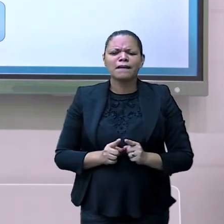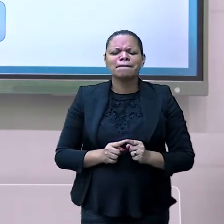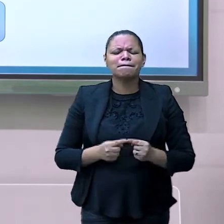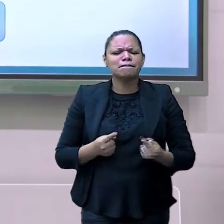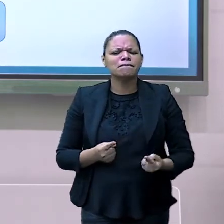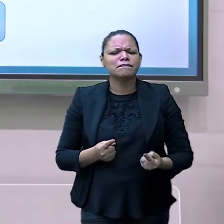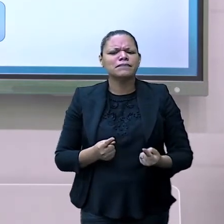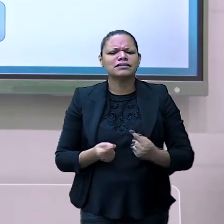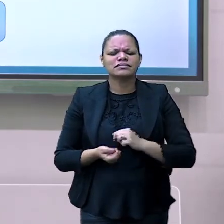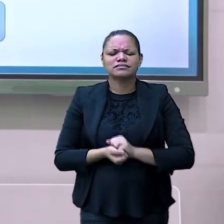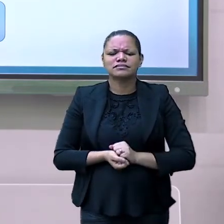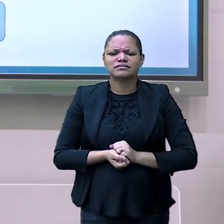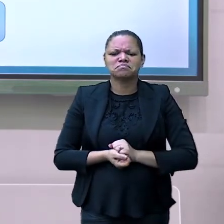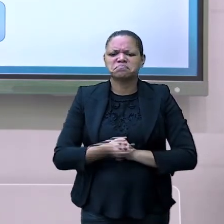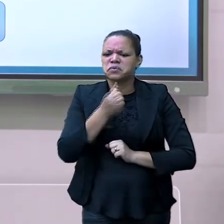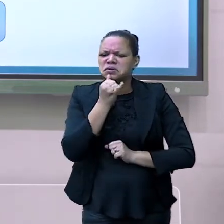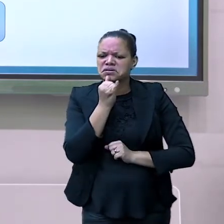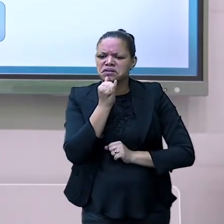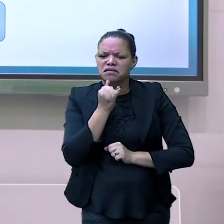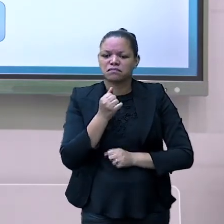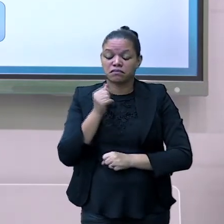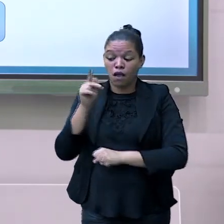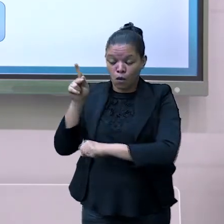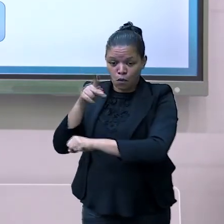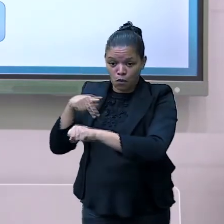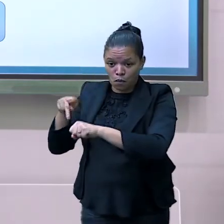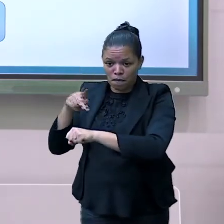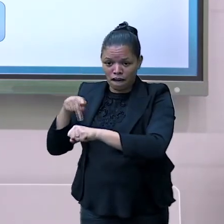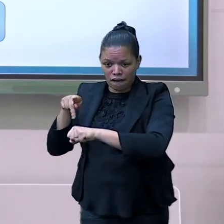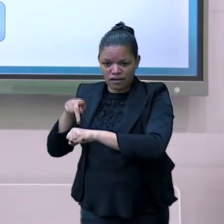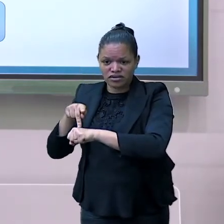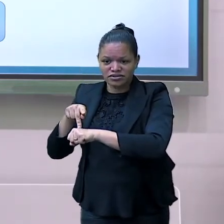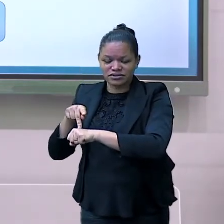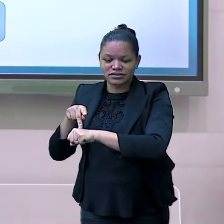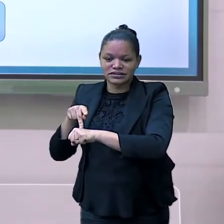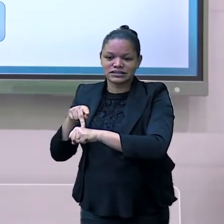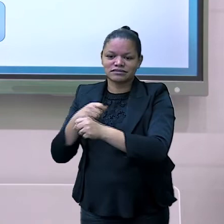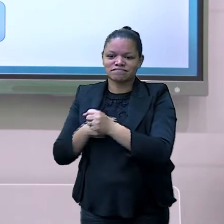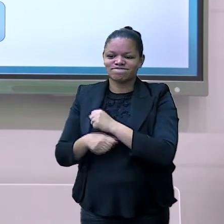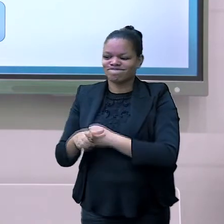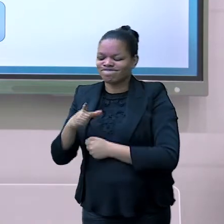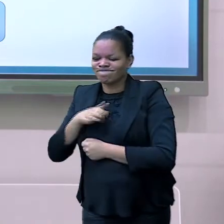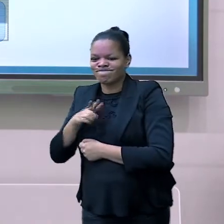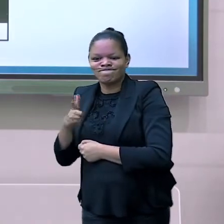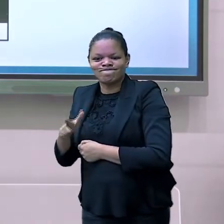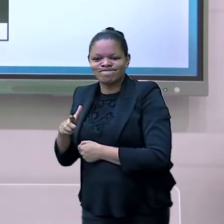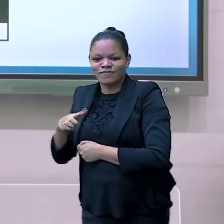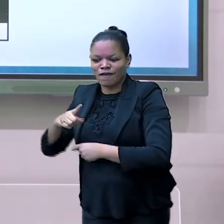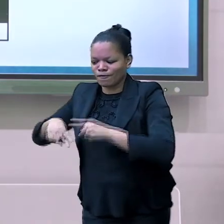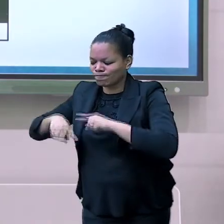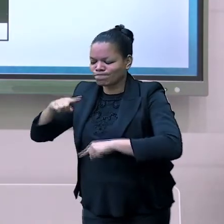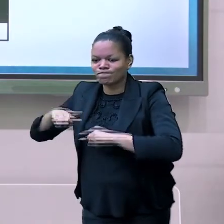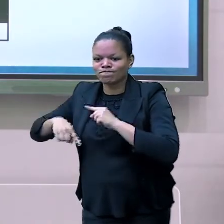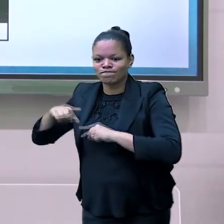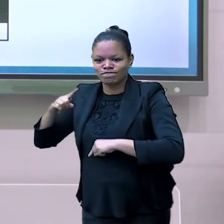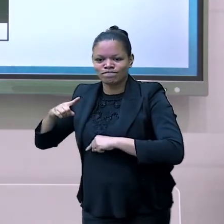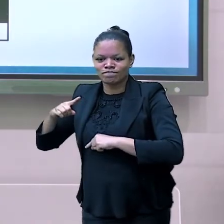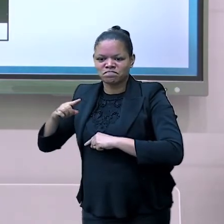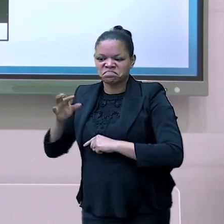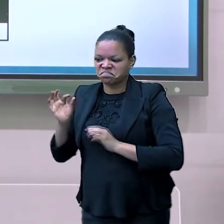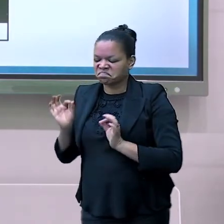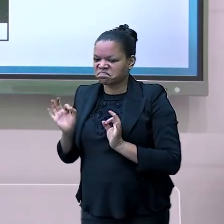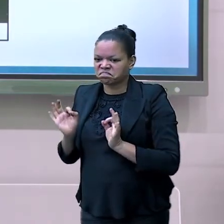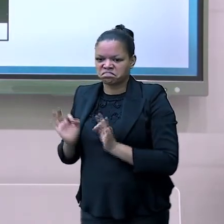um certo produto. E aí o que nós precisamos? Nós precisamos de importar produtos de fora. Veja bem alguns